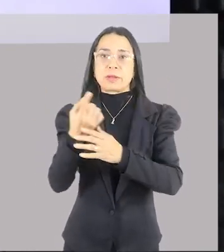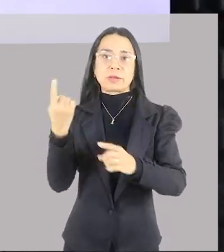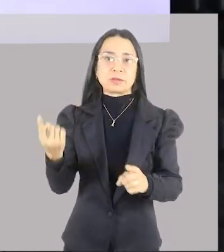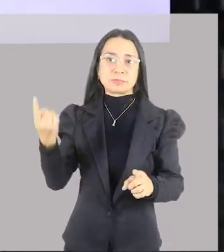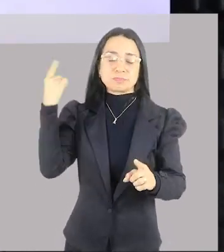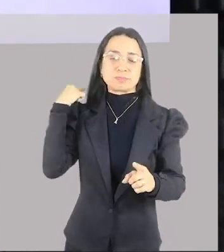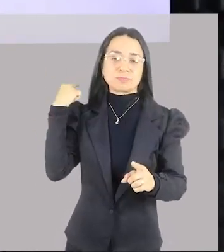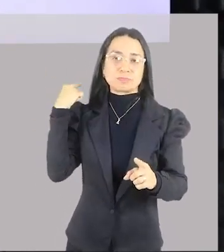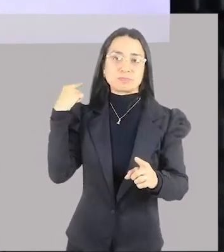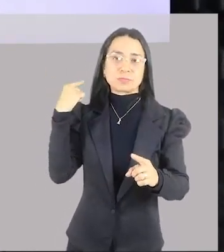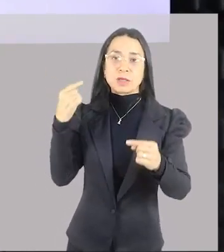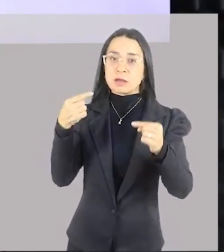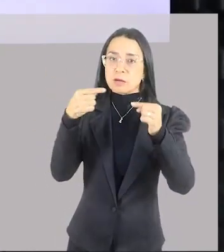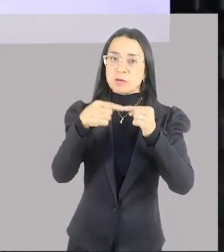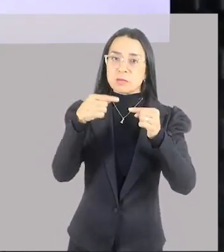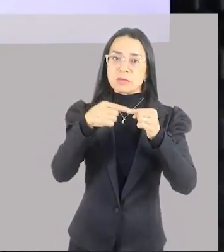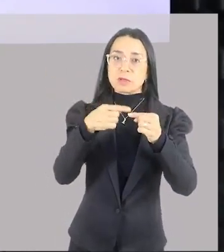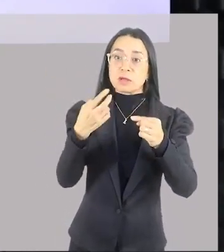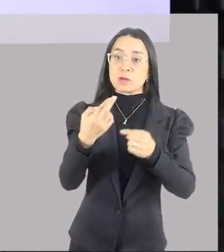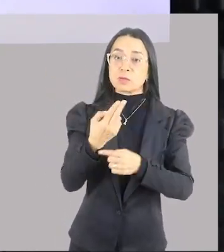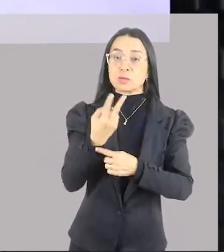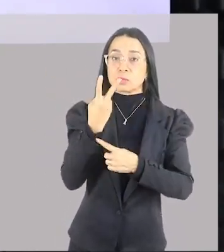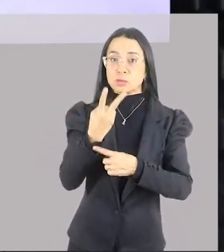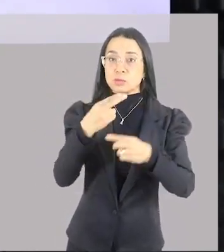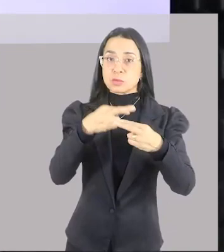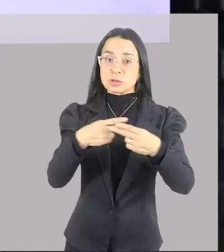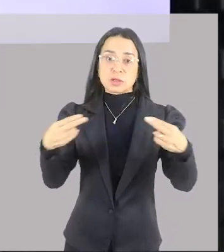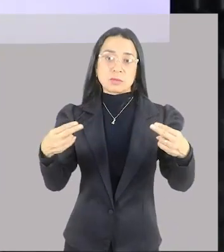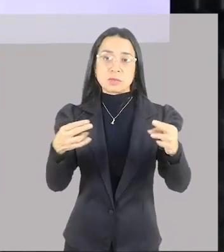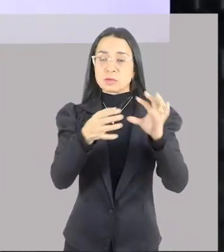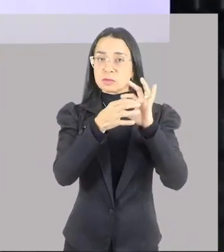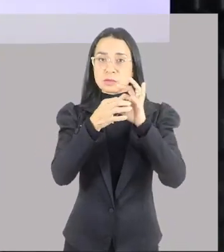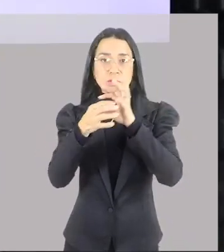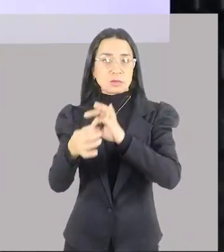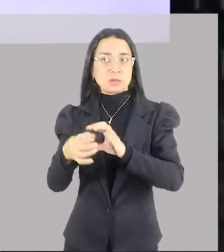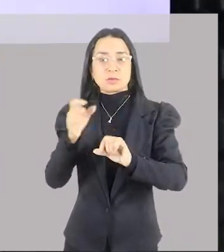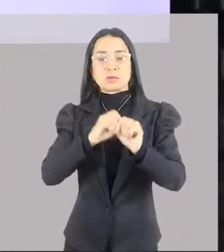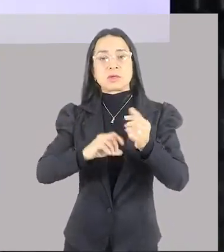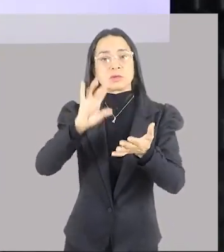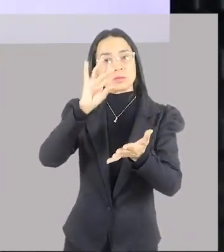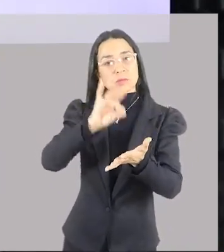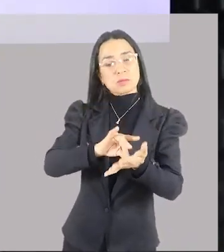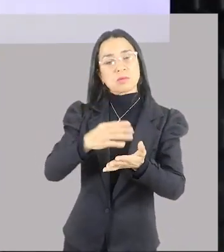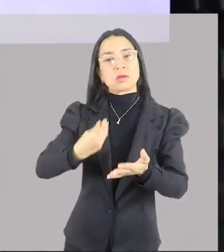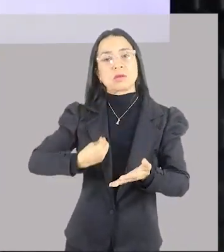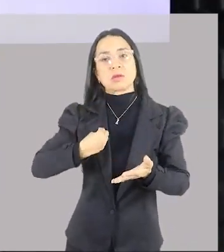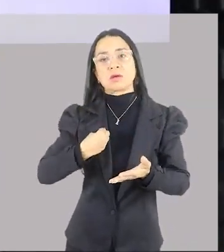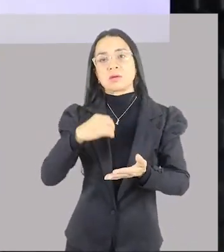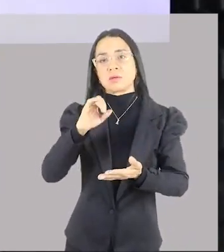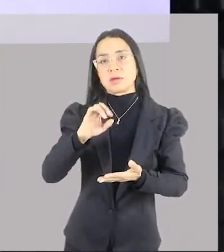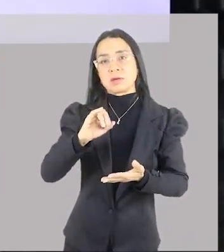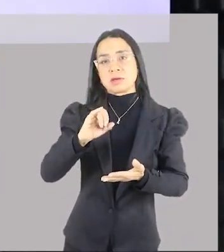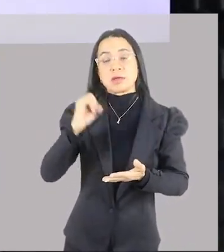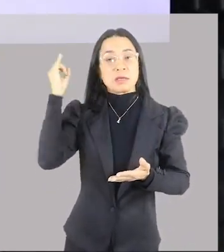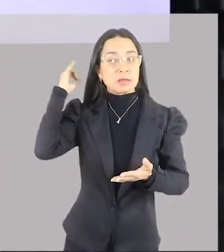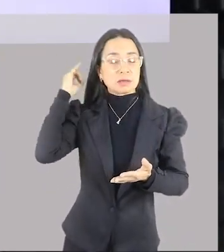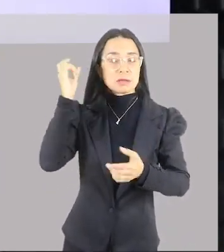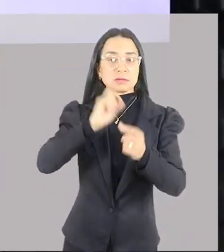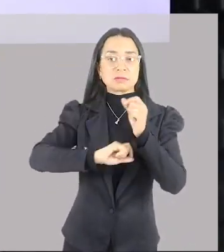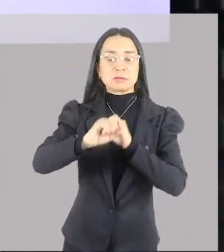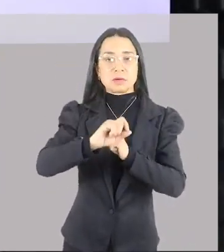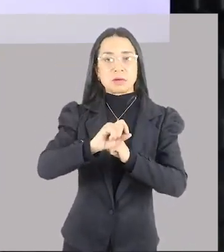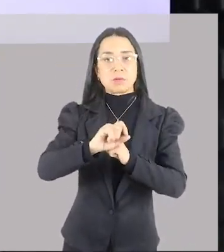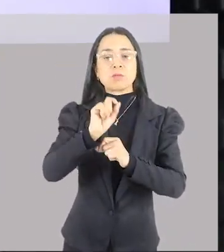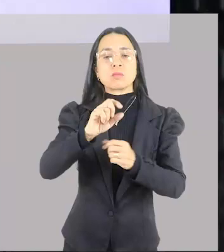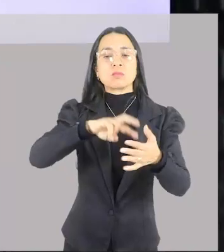elementos que, no contexto real, é irracional. Então, é isso que ele chama de elementos